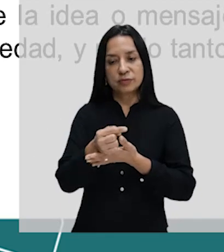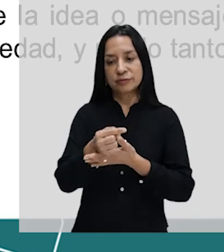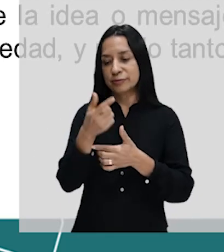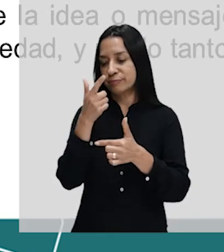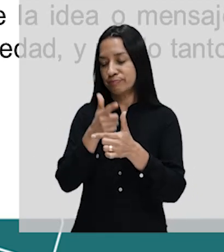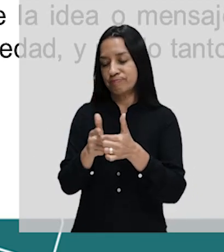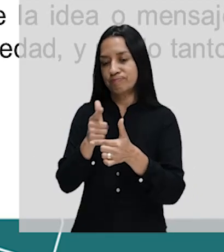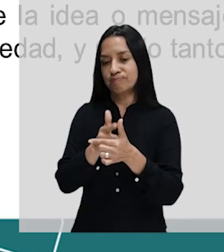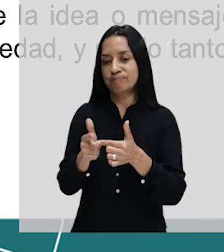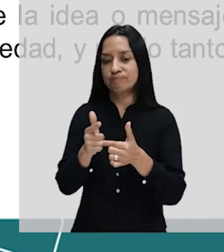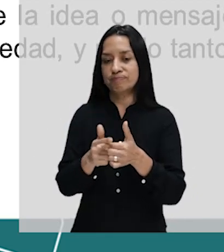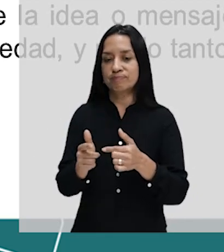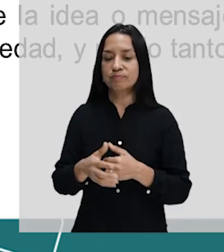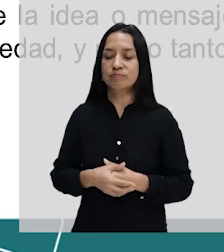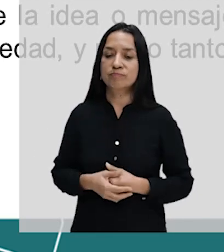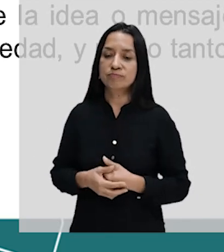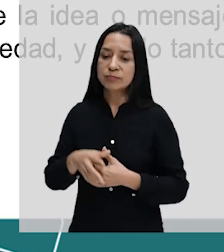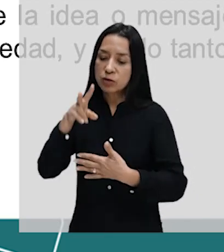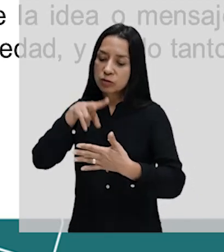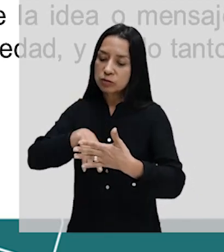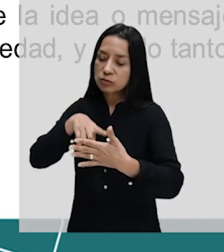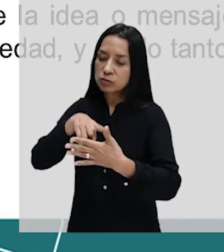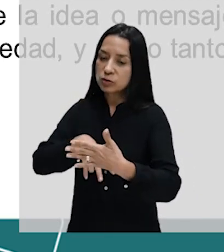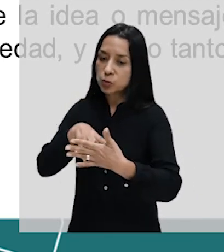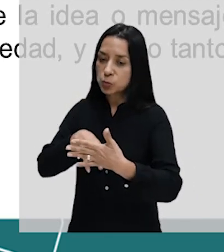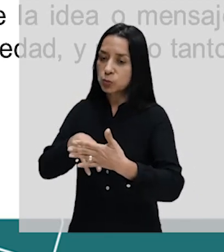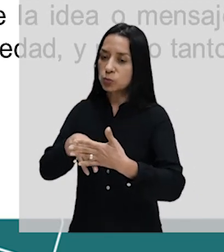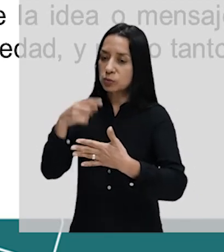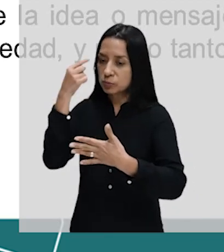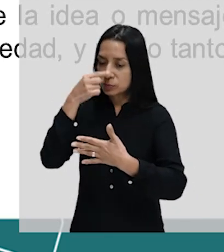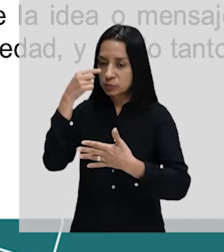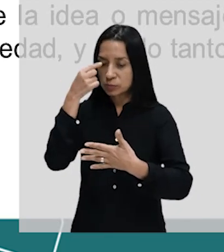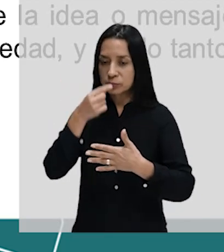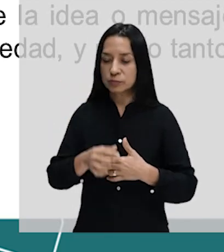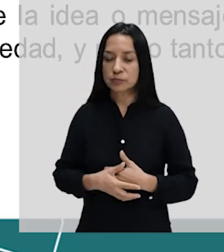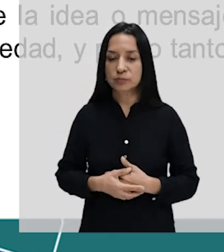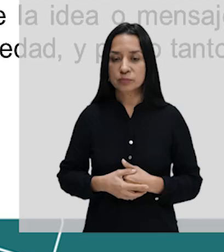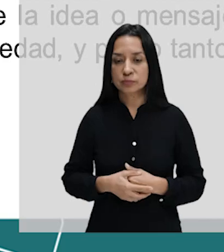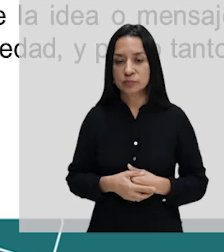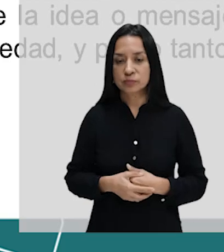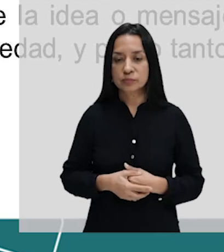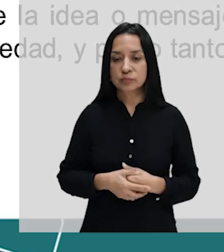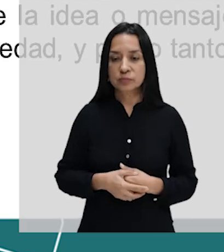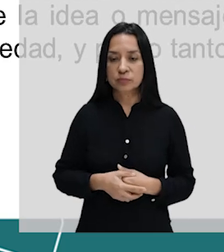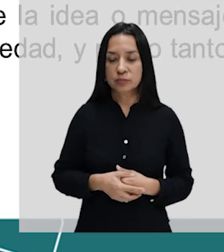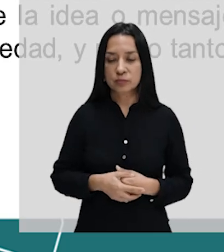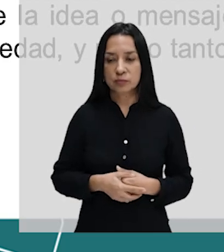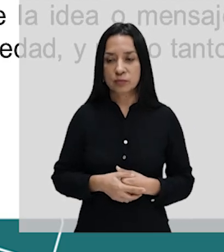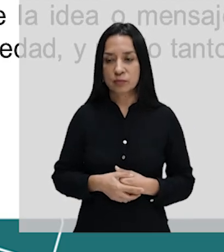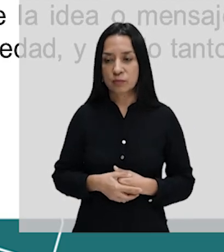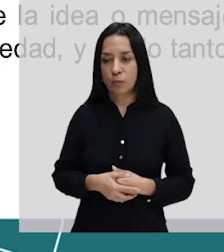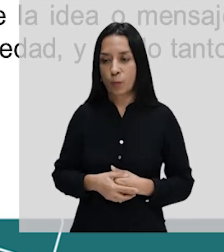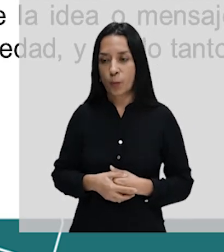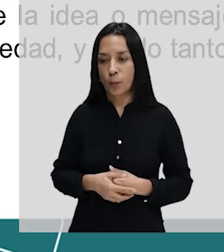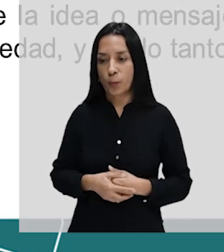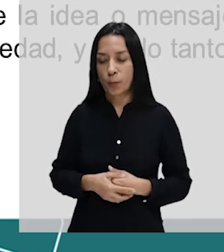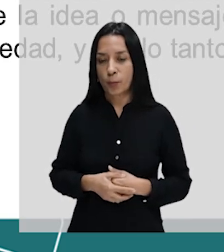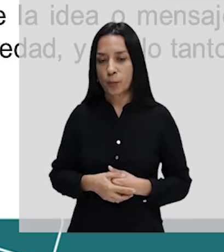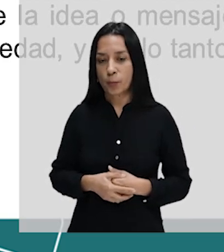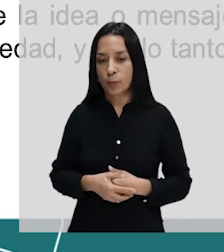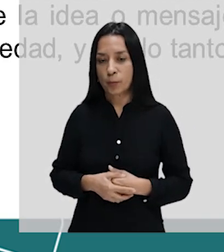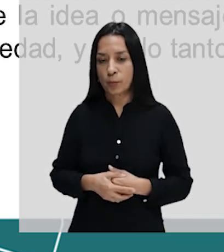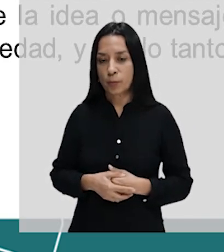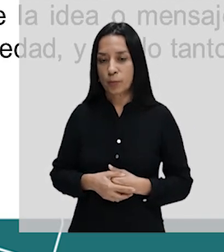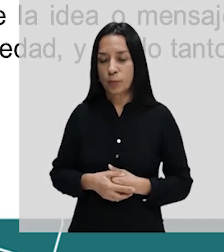El principal objetivo de la escritura a través de la conservación